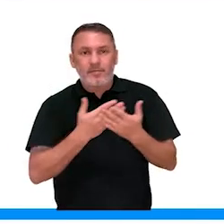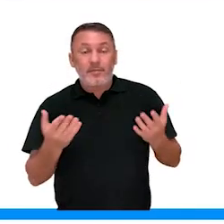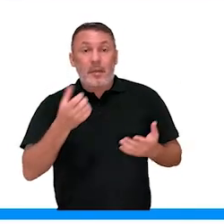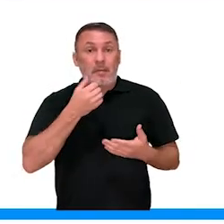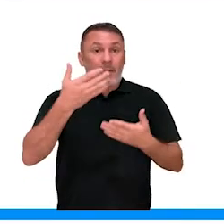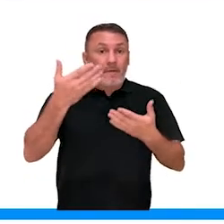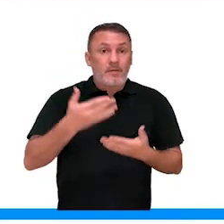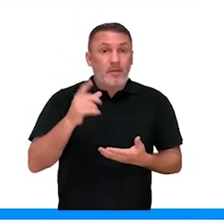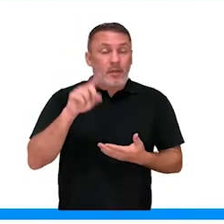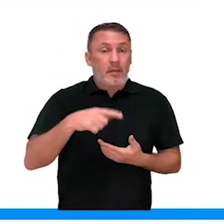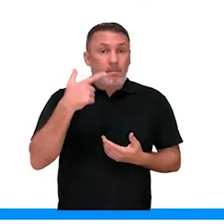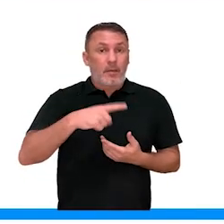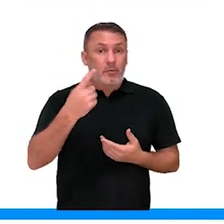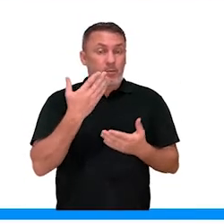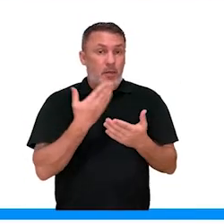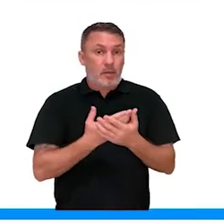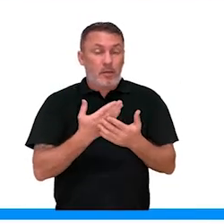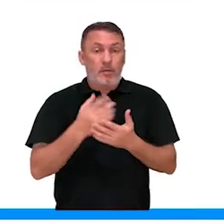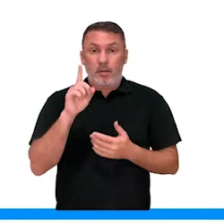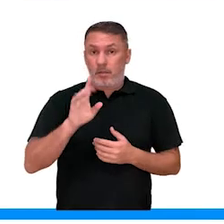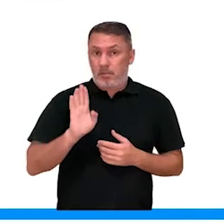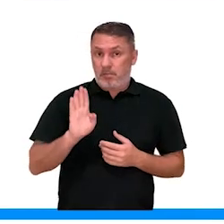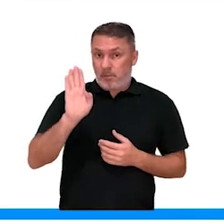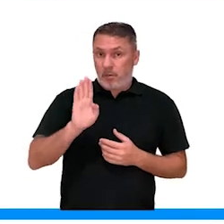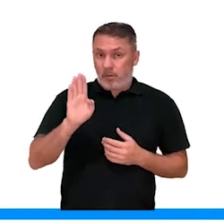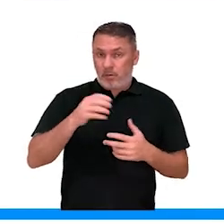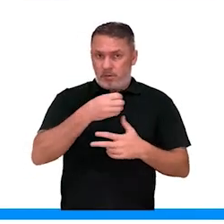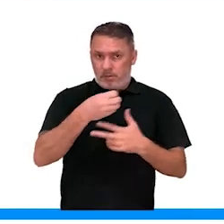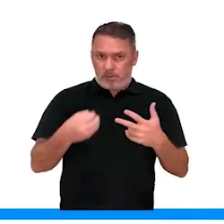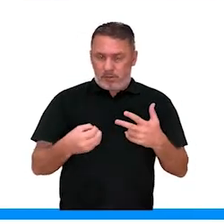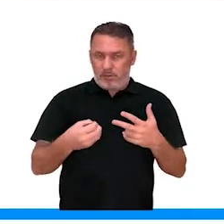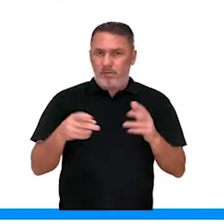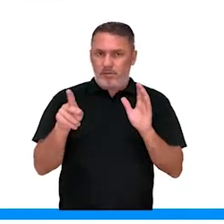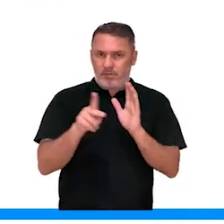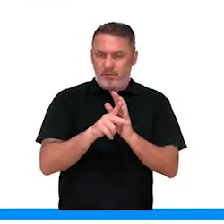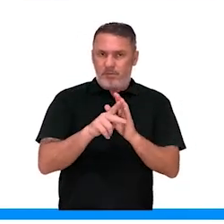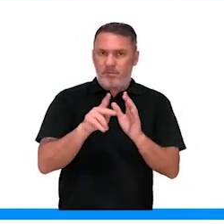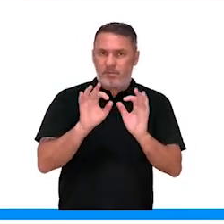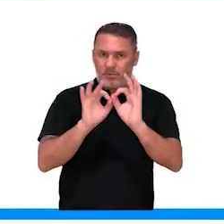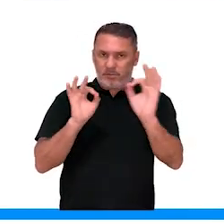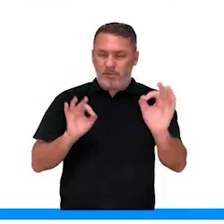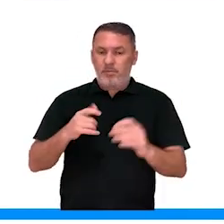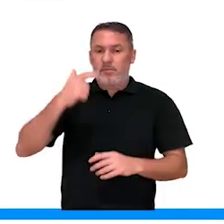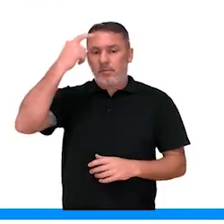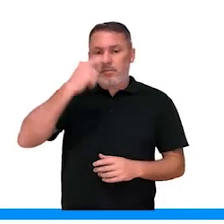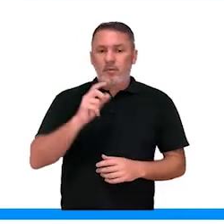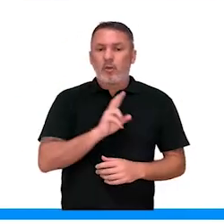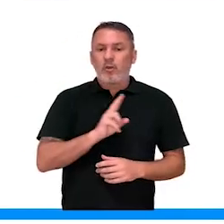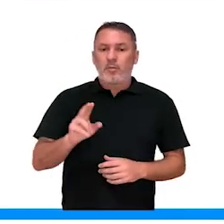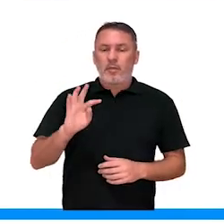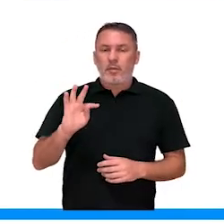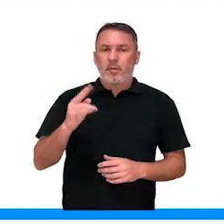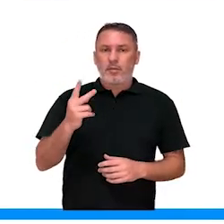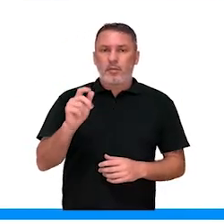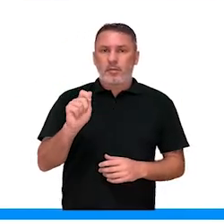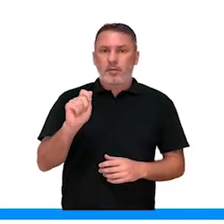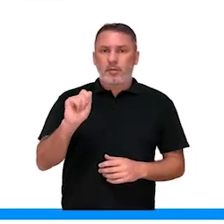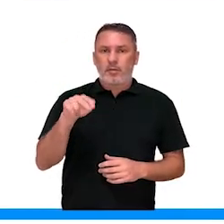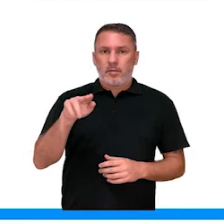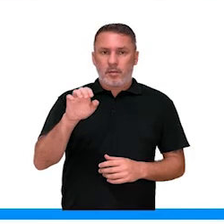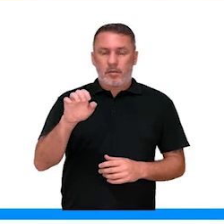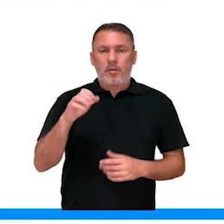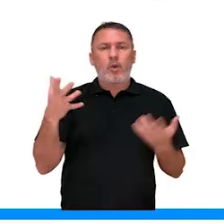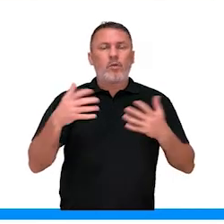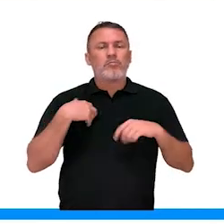Olá pessoal, sejam bem-vindos a mais uma aula do curso Biologia ao Enem, do Pré-Enem Digital. Eu me chamo Tayane e hoje eu vou estar